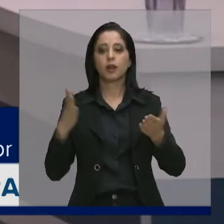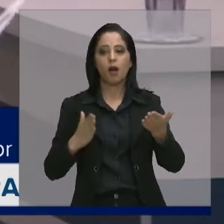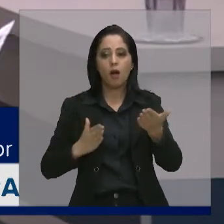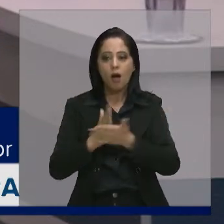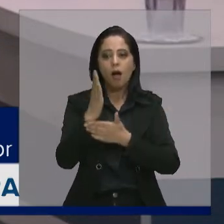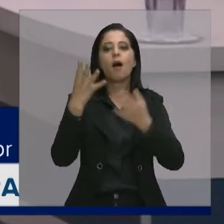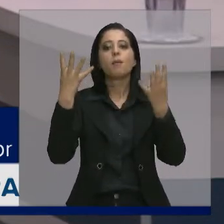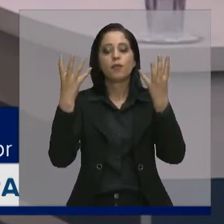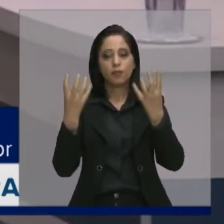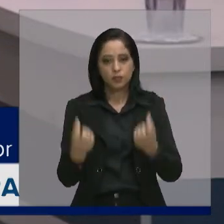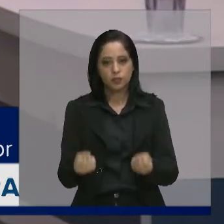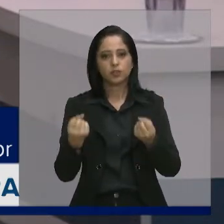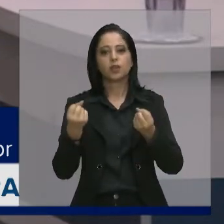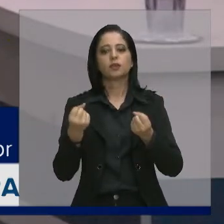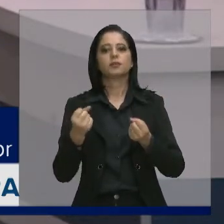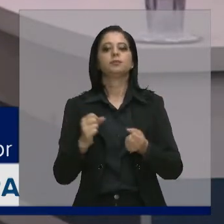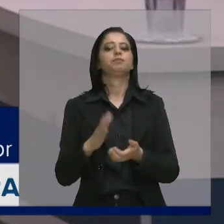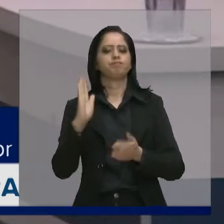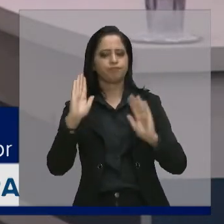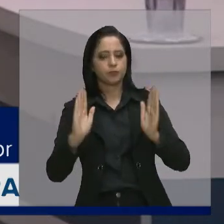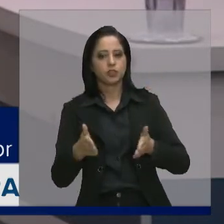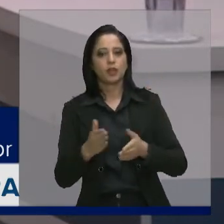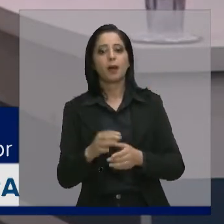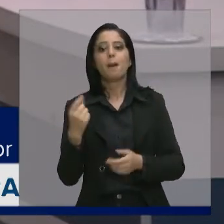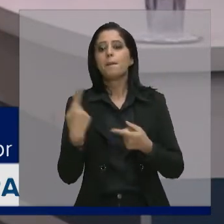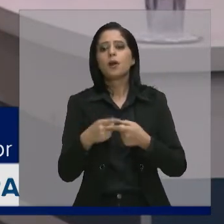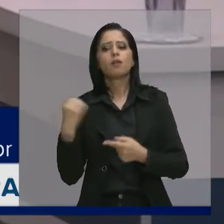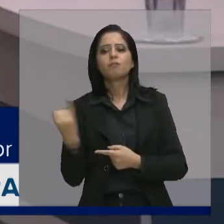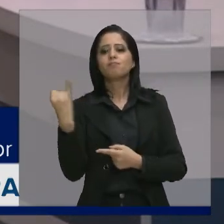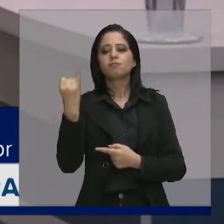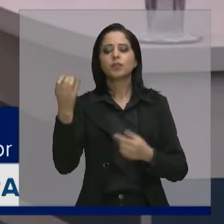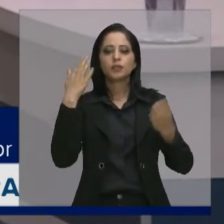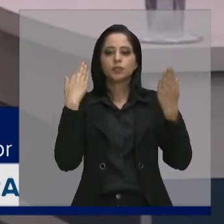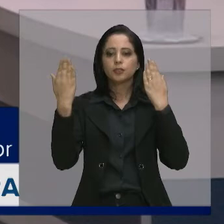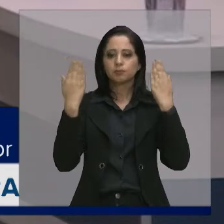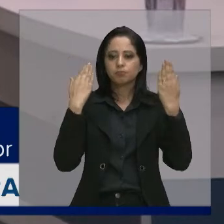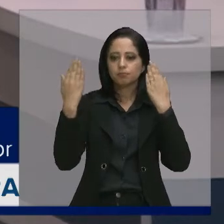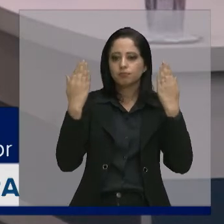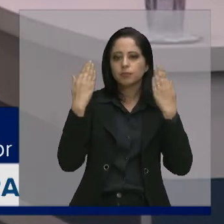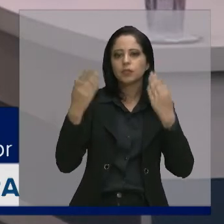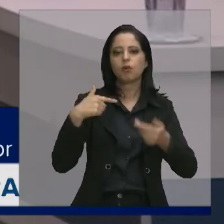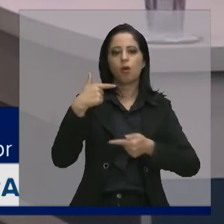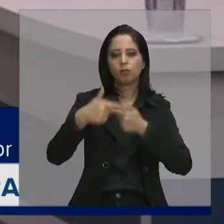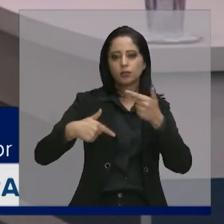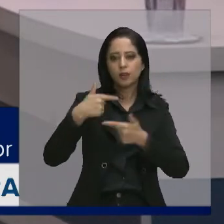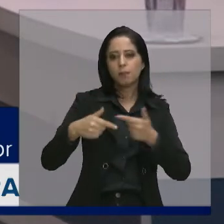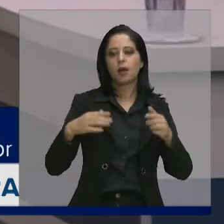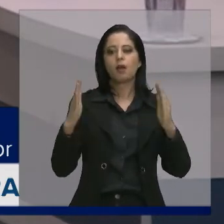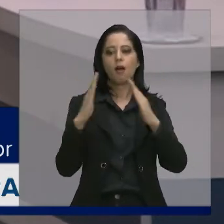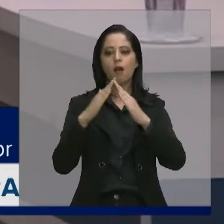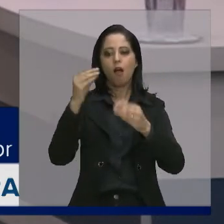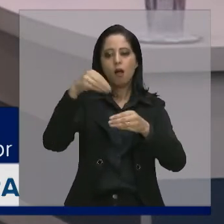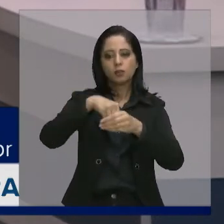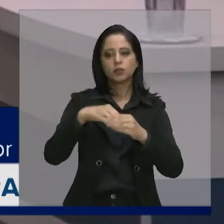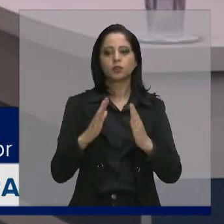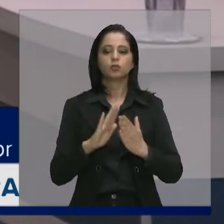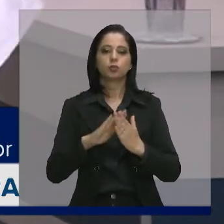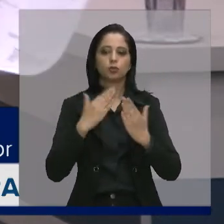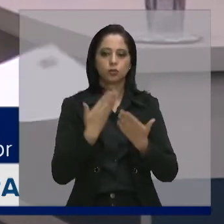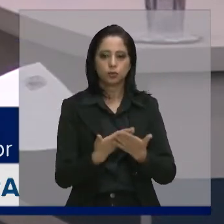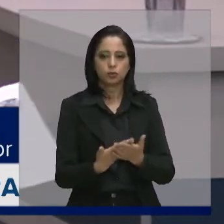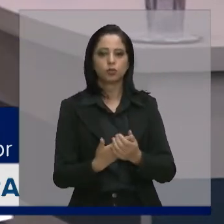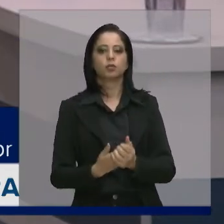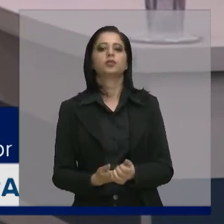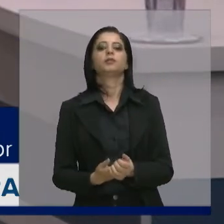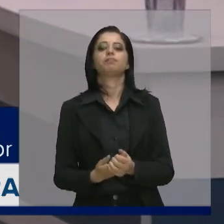a importância tanto dos psicólogos quanto dos assistentes sociais. Então, eu peço aqui a aprovação dos colegas.